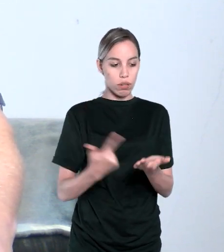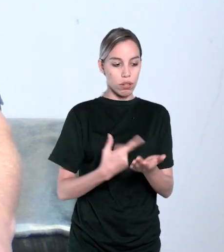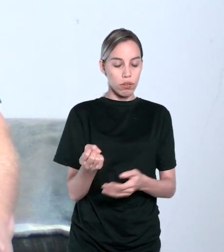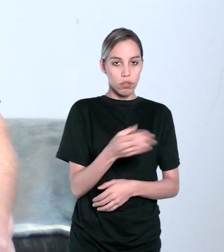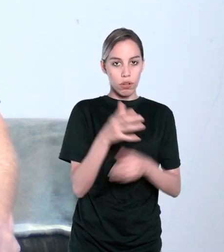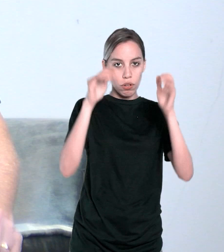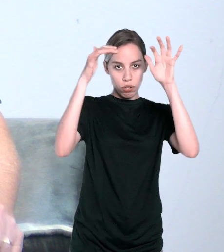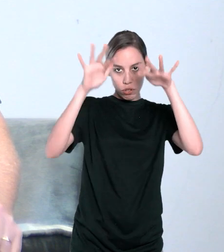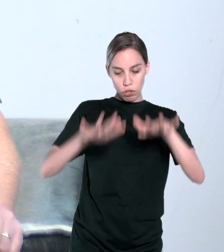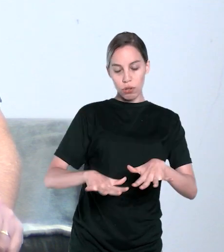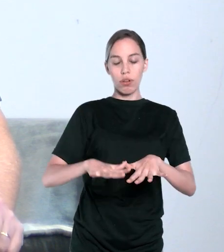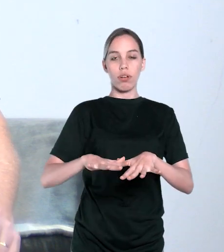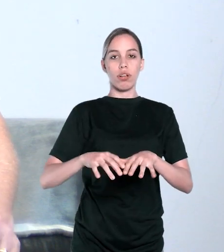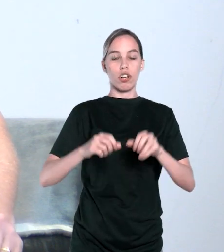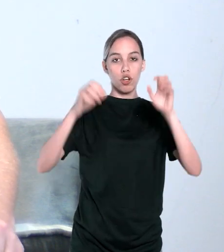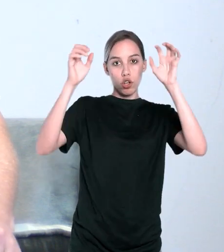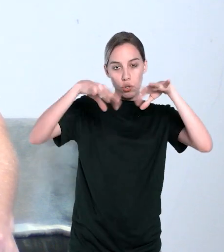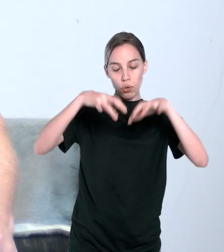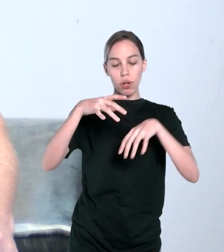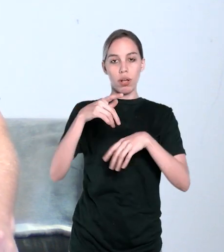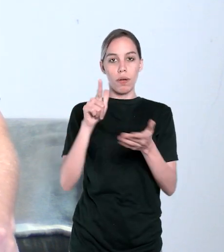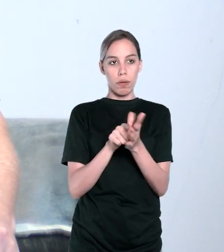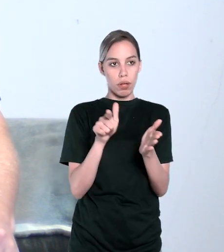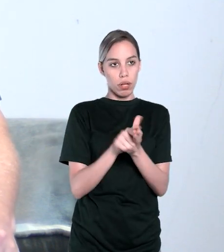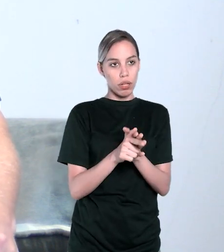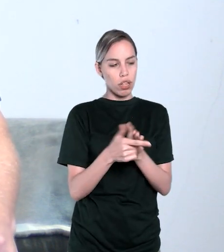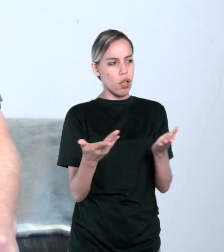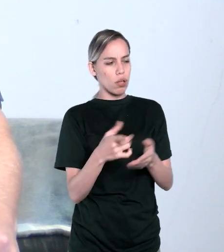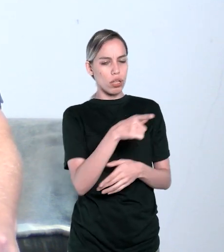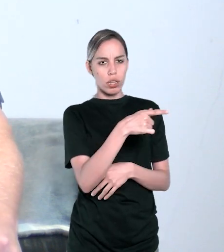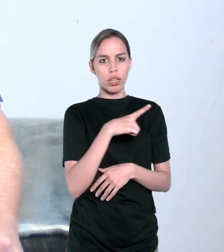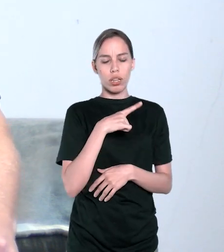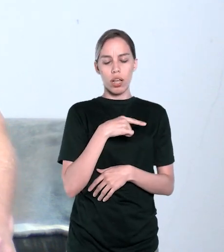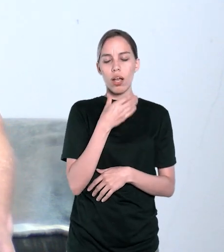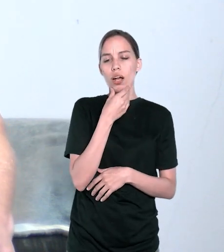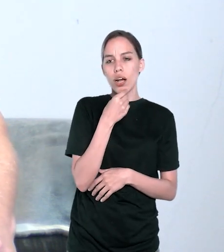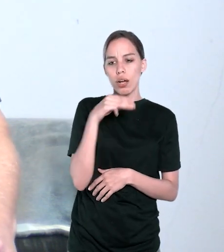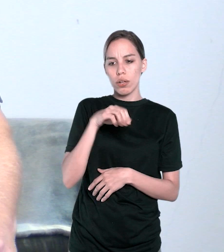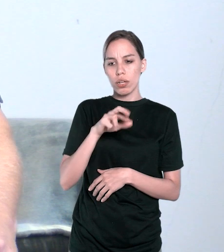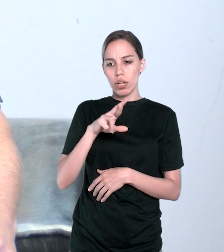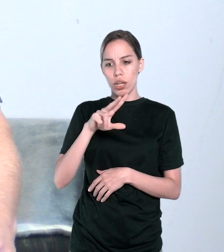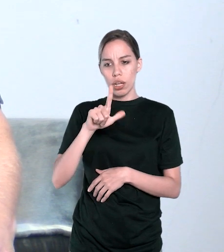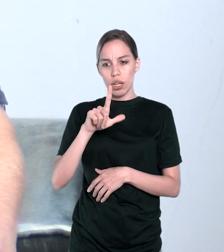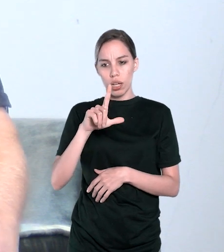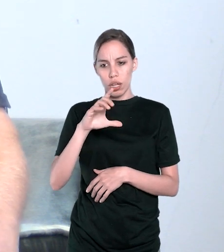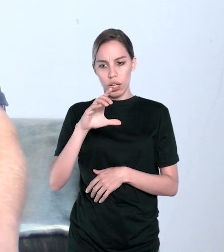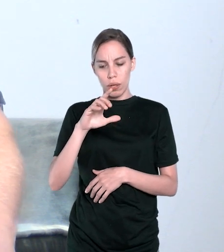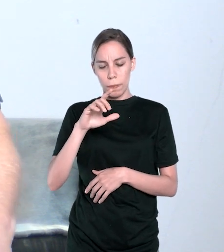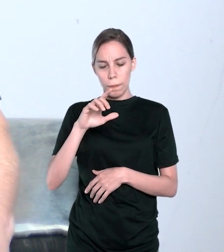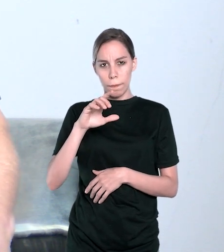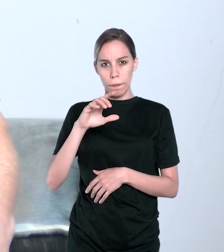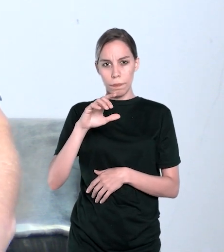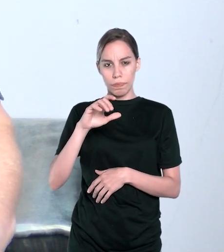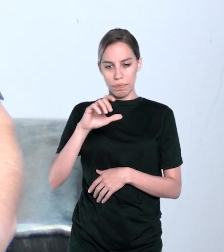aqui, inclusive, um agradecimento público ao Max, que está aqui na Companhia das Letras, representando a editora. Muito obrigado, Max, não só por esse,